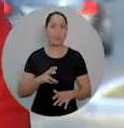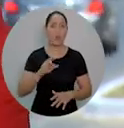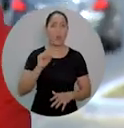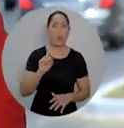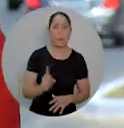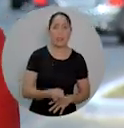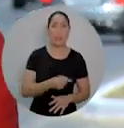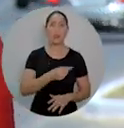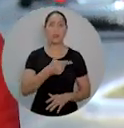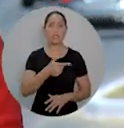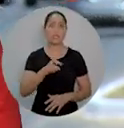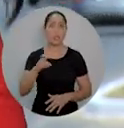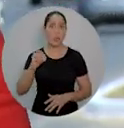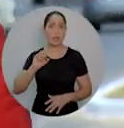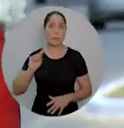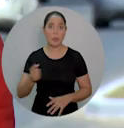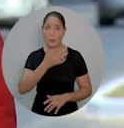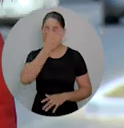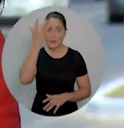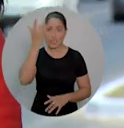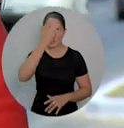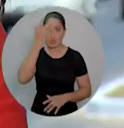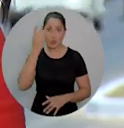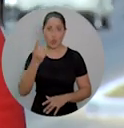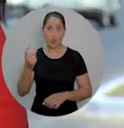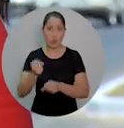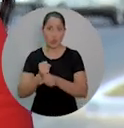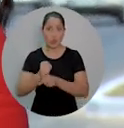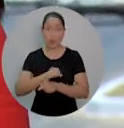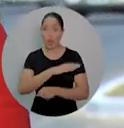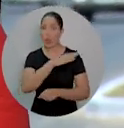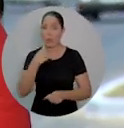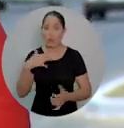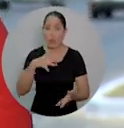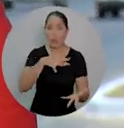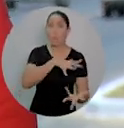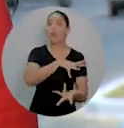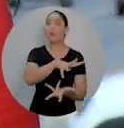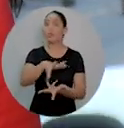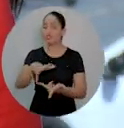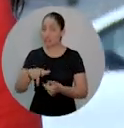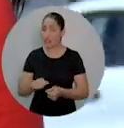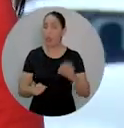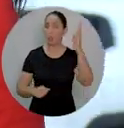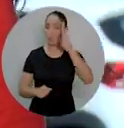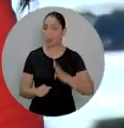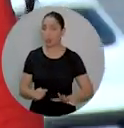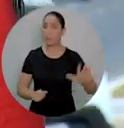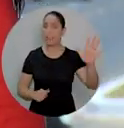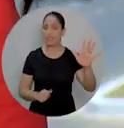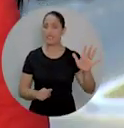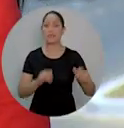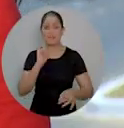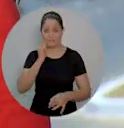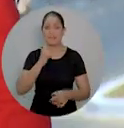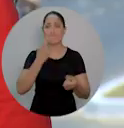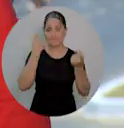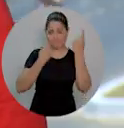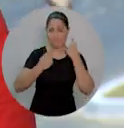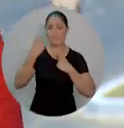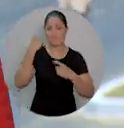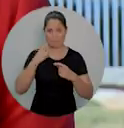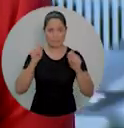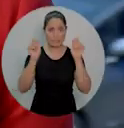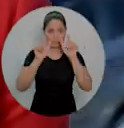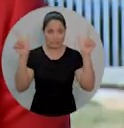1.250.000 pessoas morrem por ano em todo o mundo em acidentes de trânsito. E no Brasil, os números também são